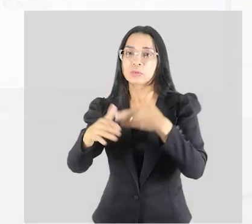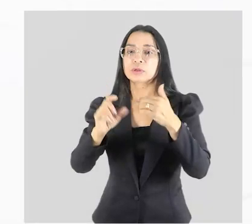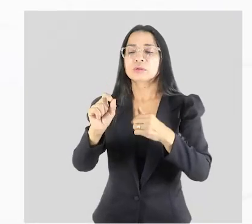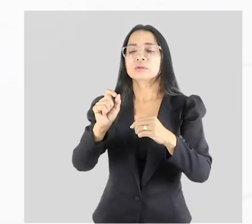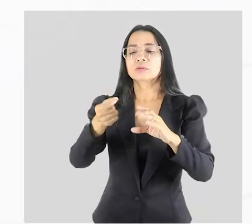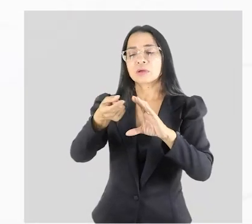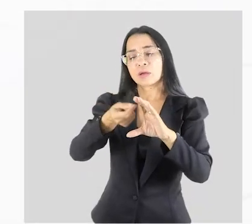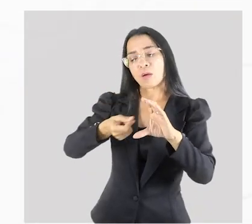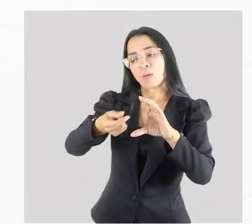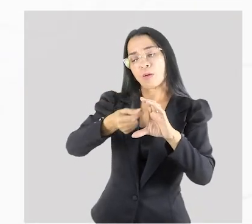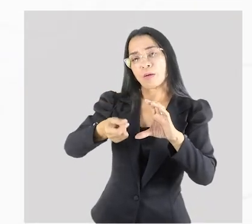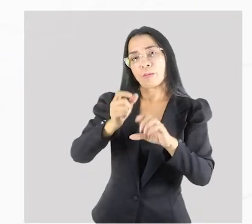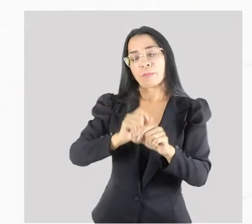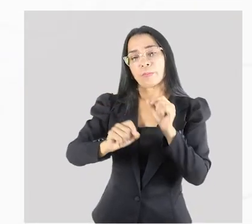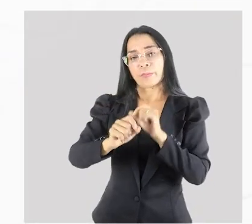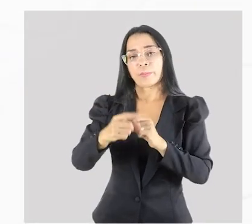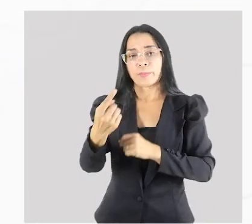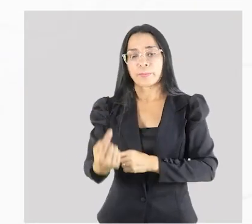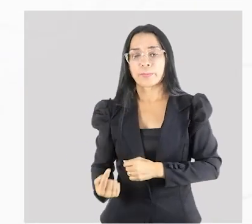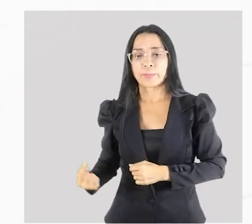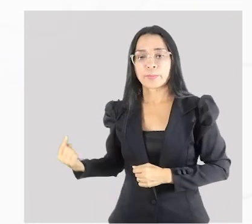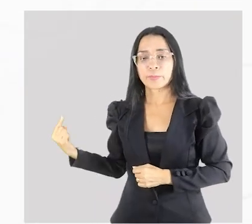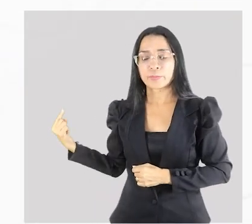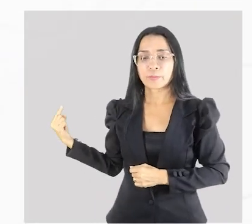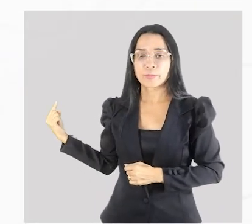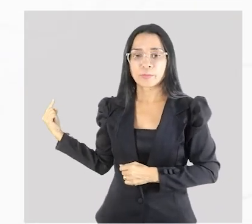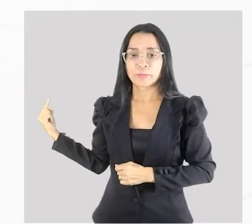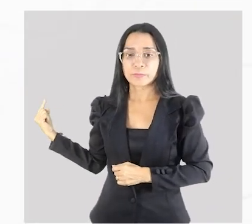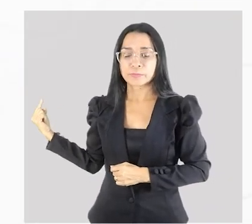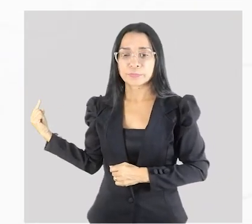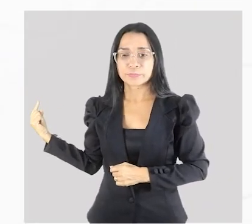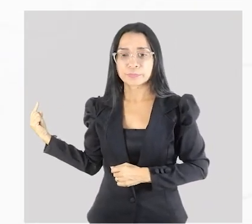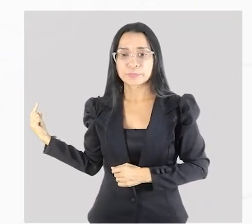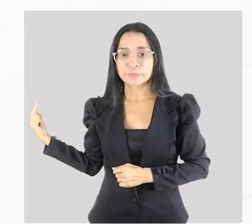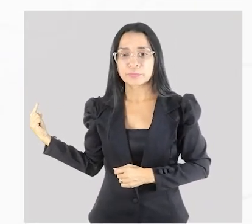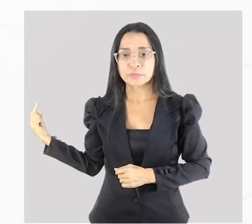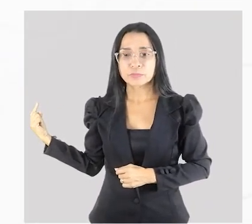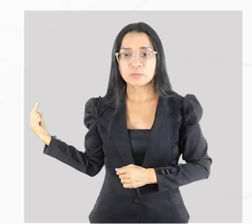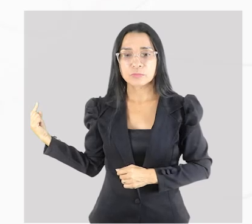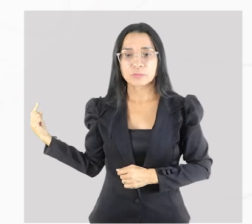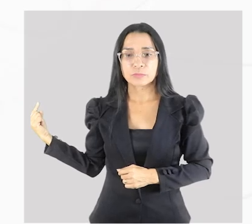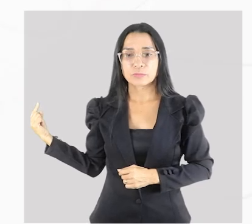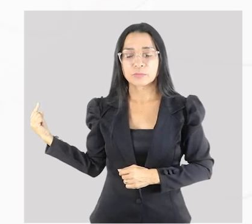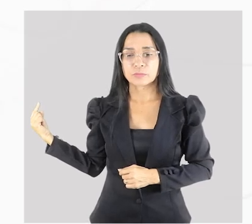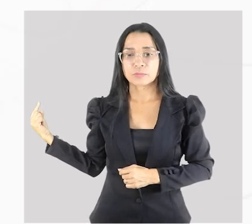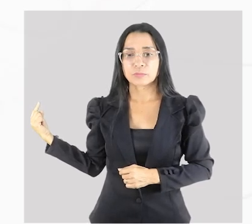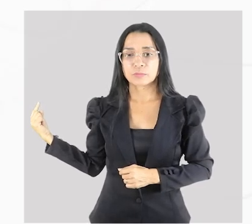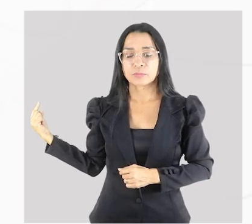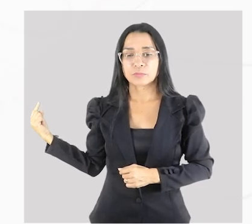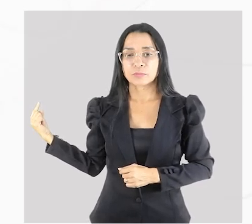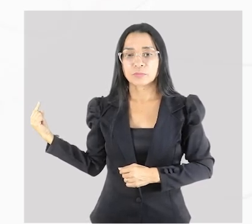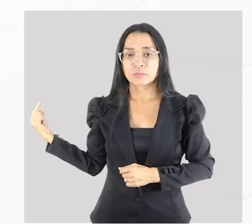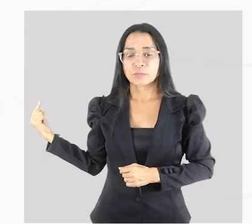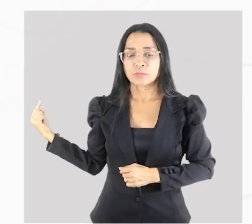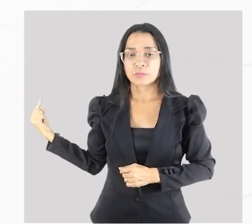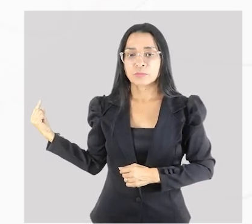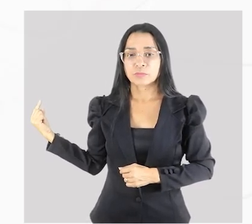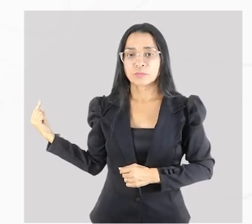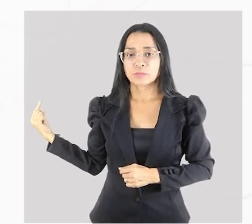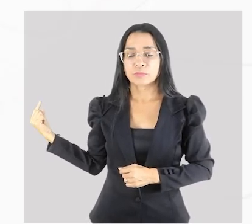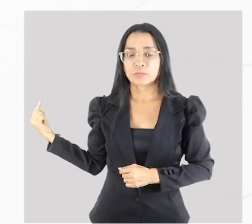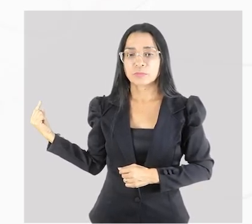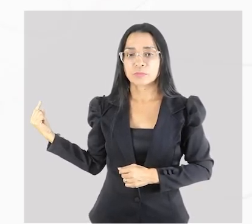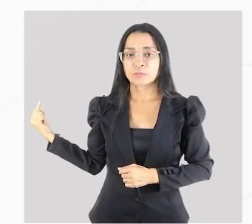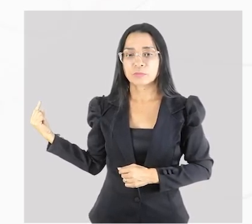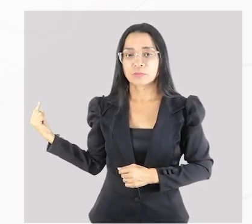A partir do século XII também, as cidades, há um desenvolvimento das corporações de ofício, desenvolvimento do comércio e dos bancos.